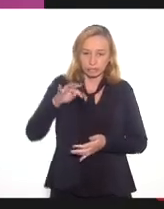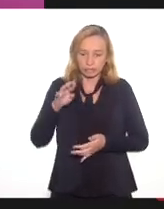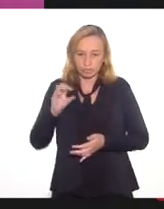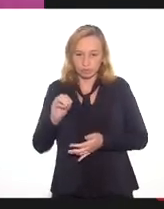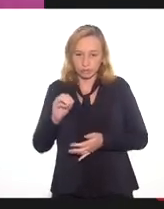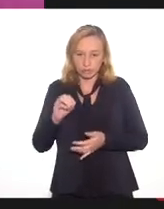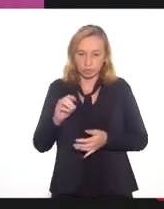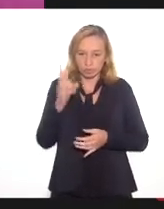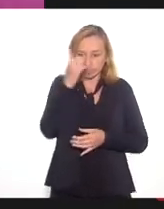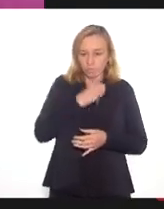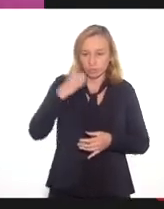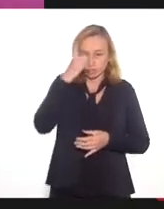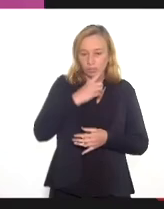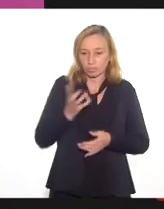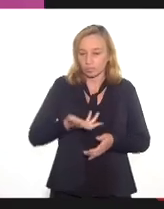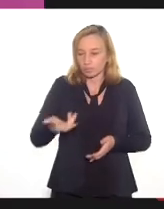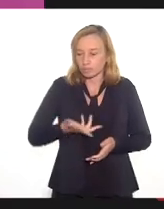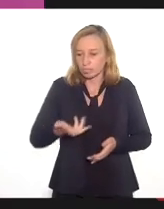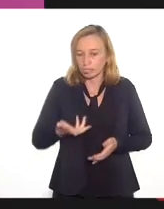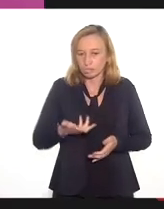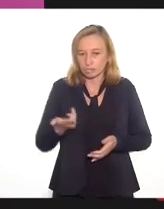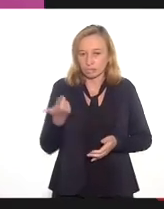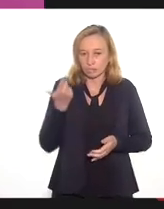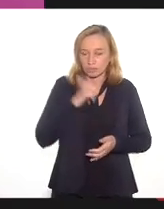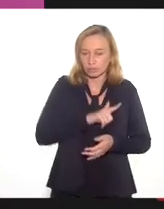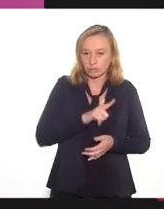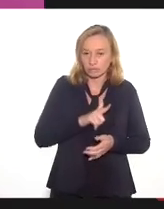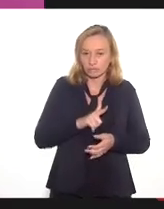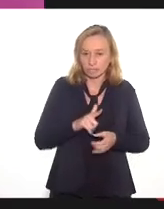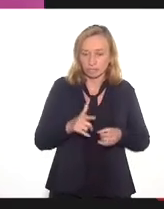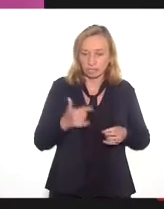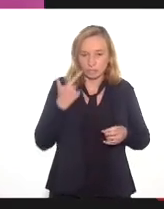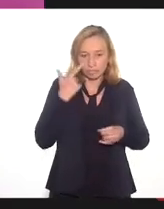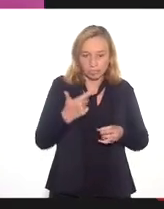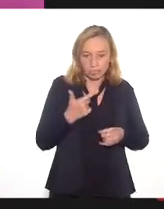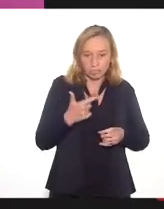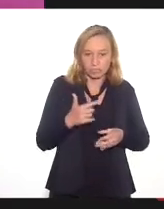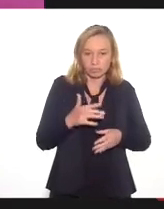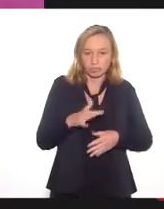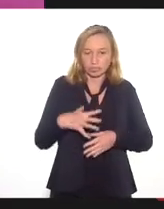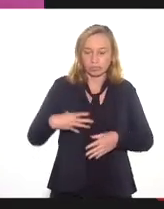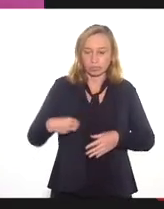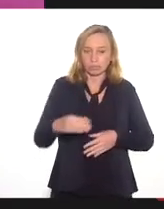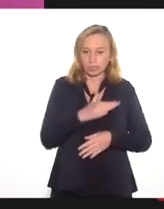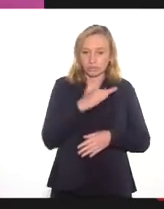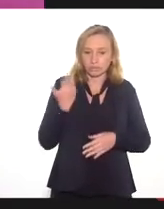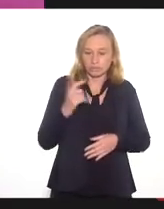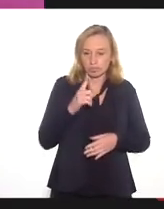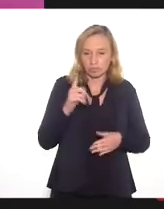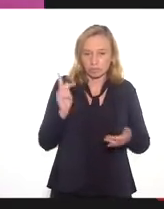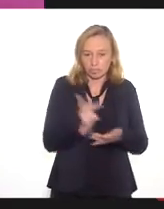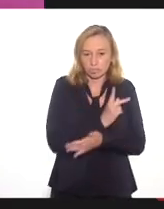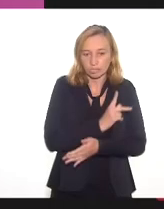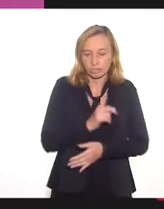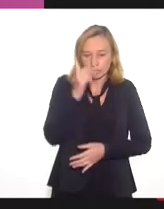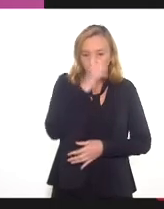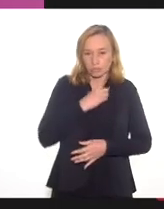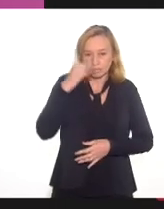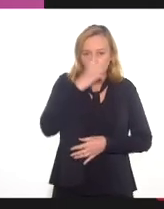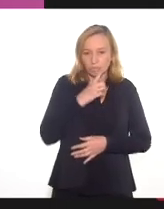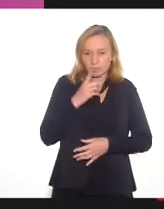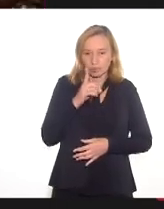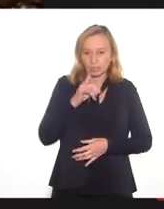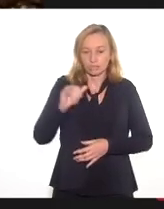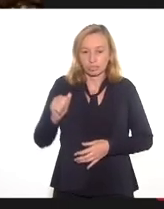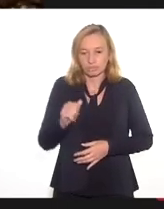tentando acelerar para que elas consigam enterrar seus filhos e não aconteça no domingo que é justamente o dia das mães dia